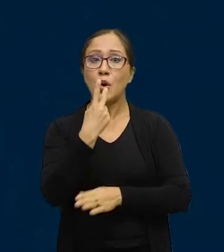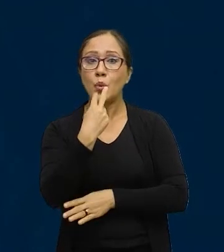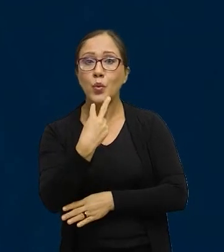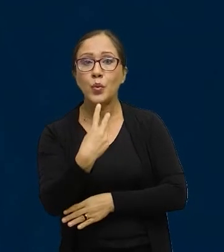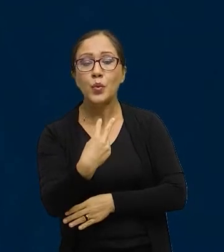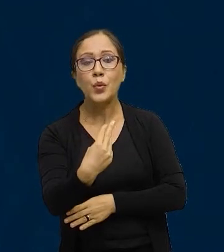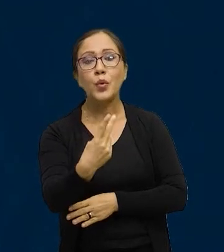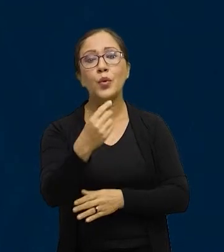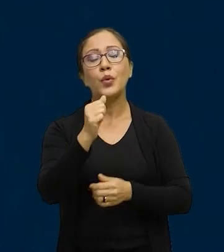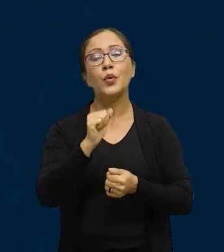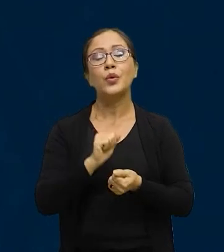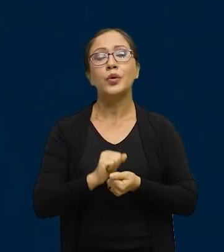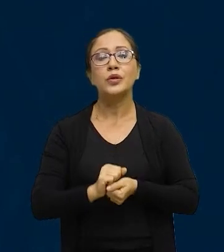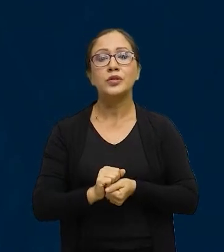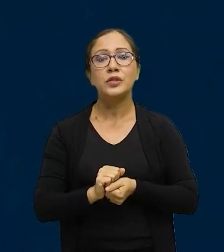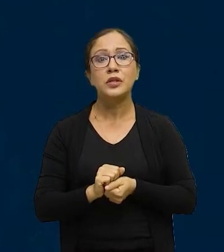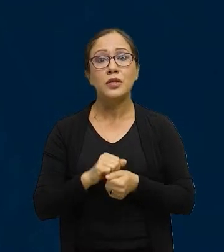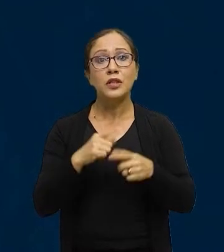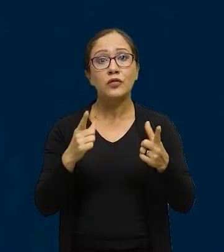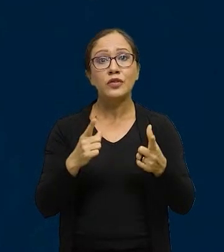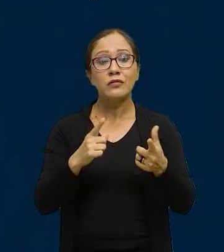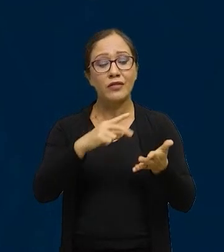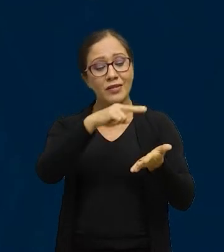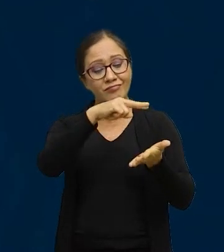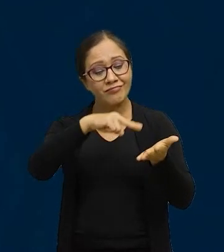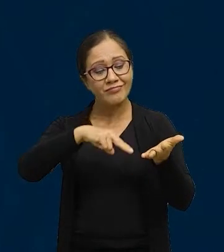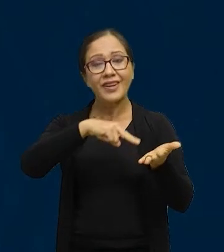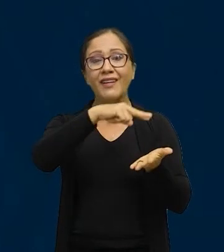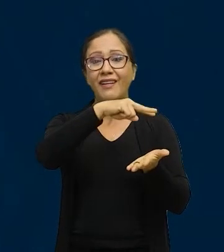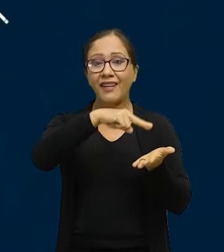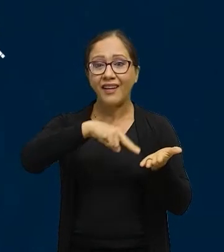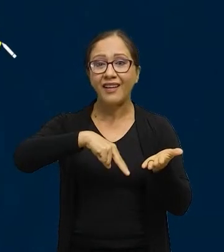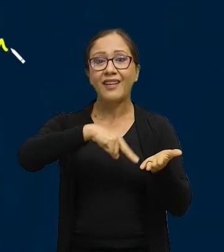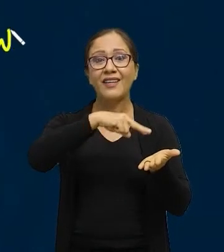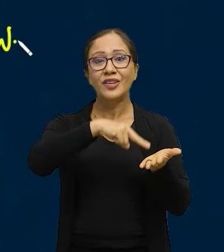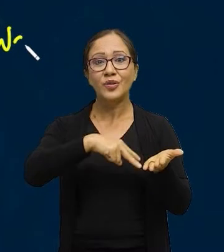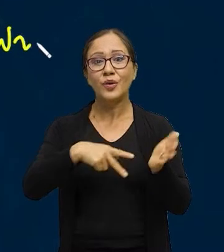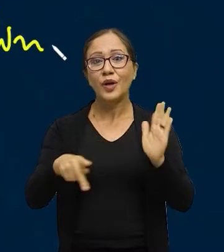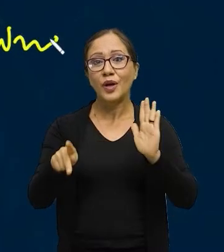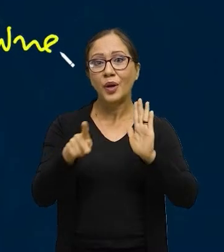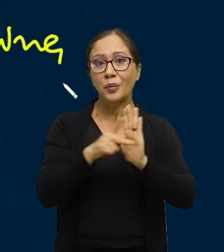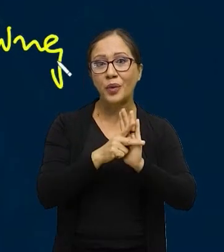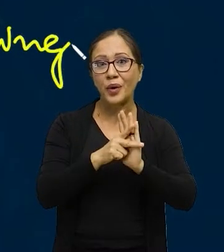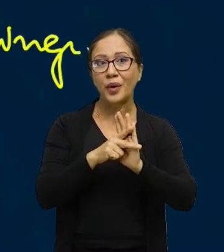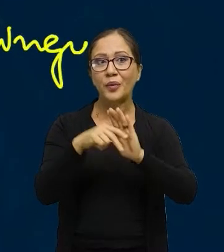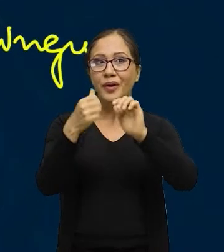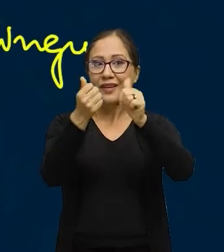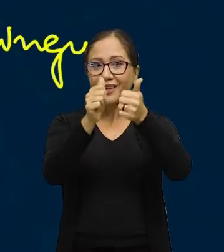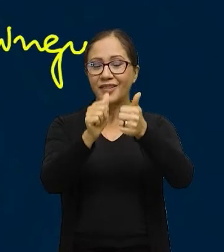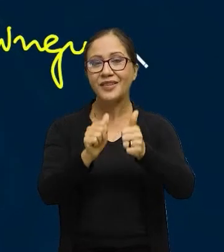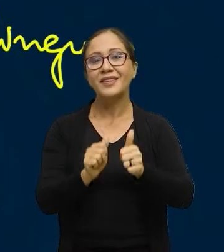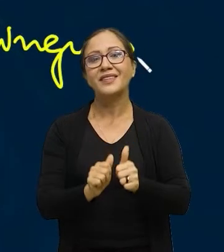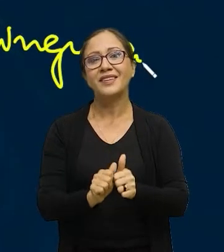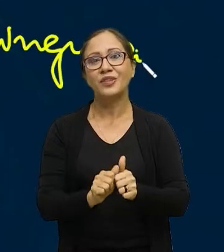cores. Então, você vai fazer a leitura dessa linguagem, a linguagem não